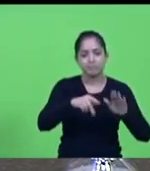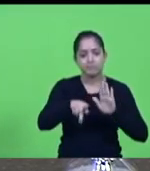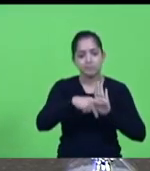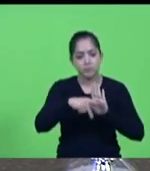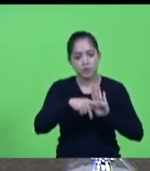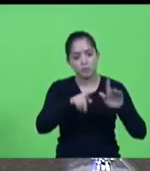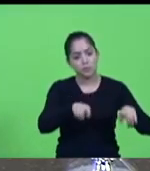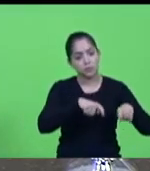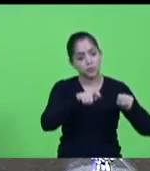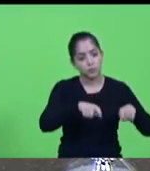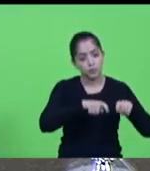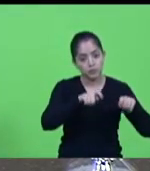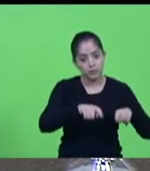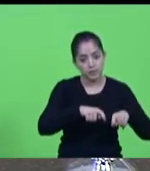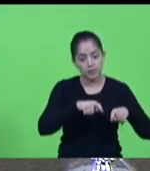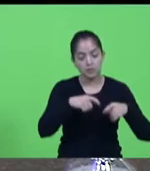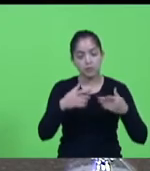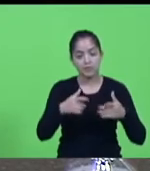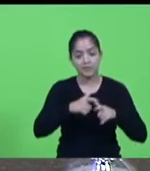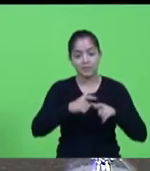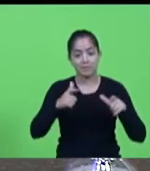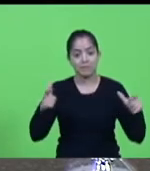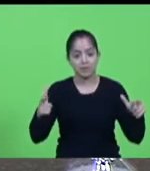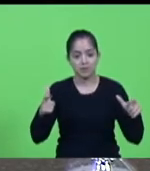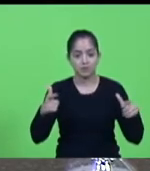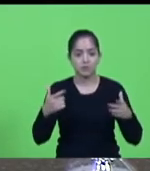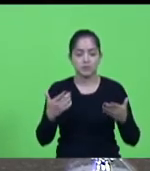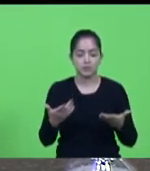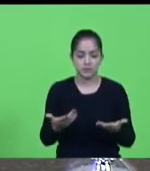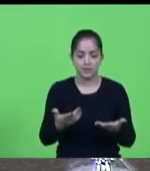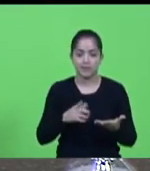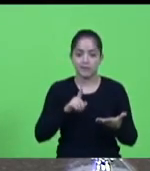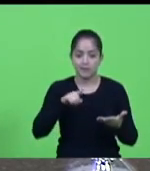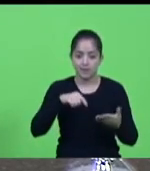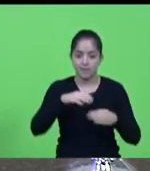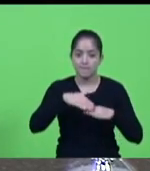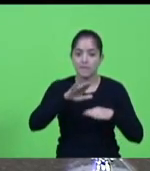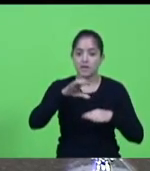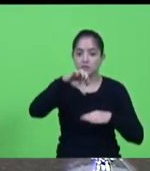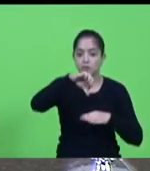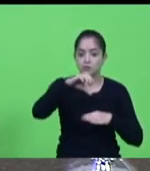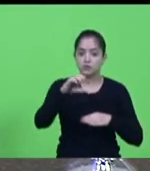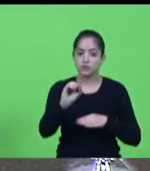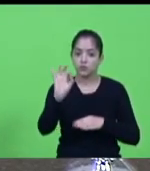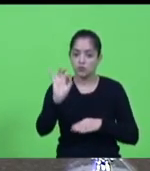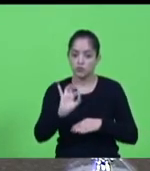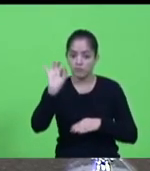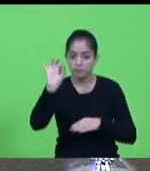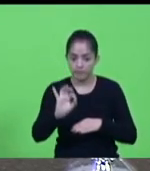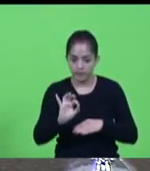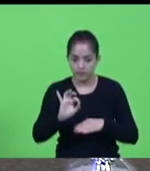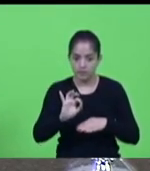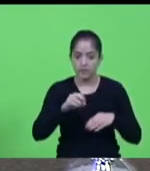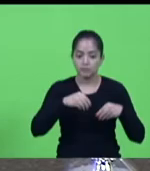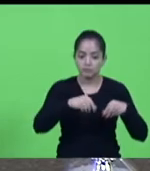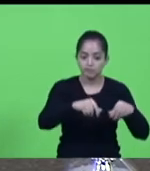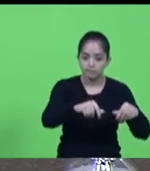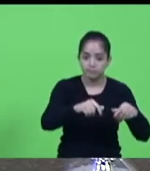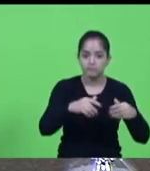dos quais, em sua imensa maioria, mais de 90% são de propriedades de